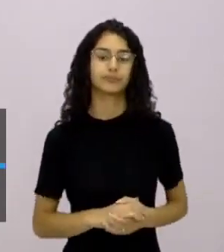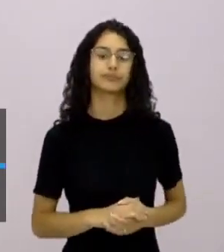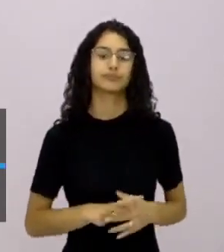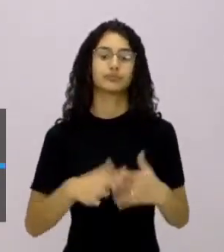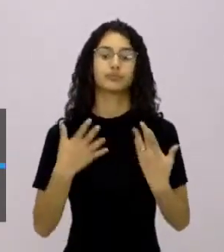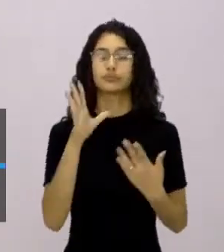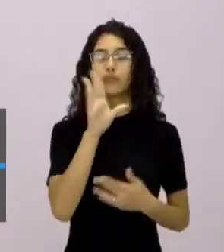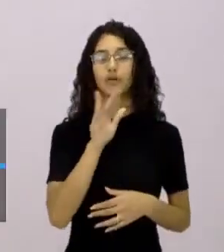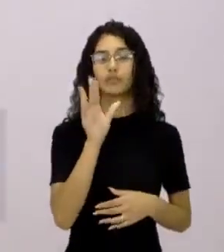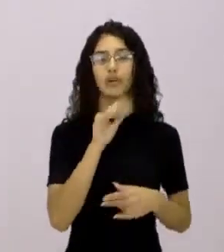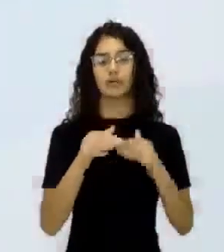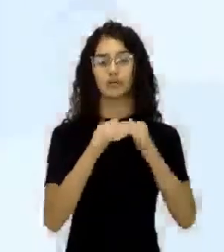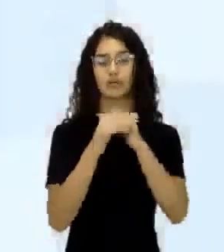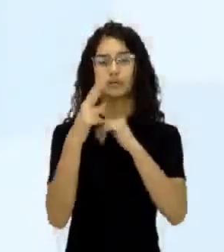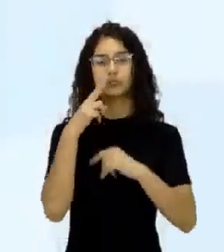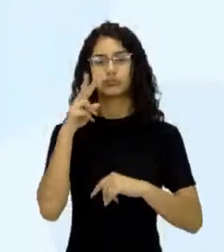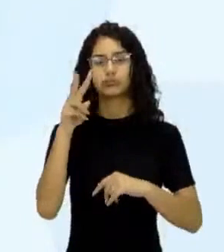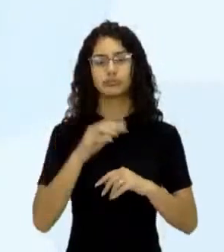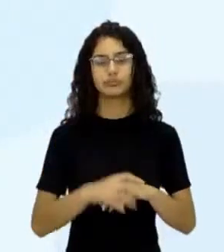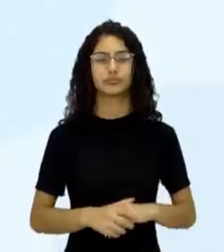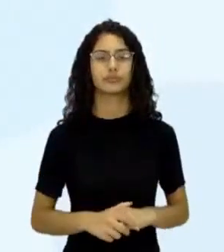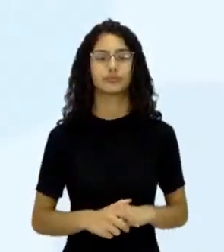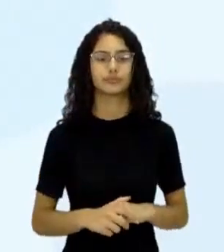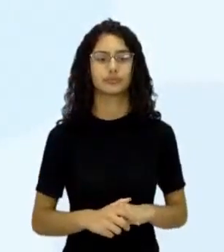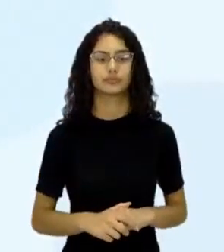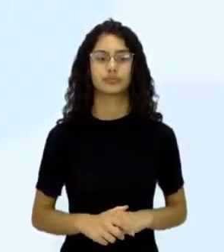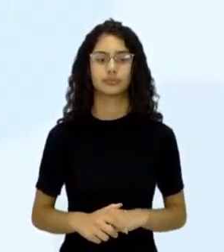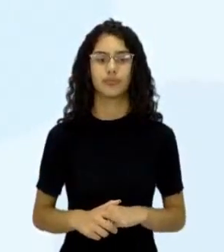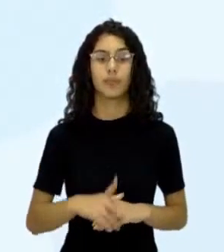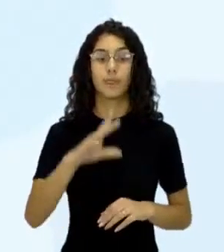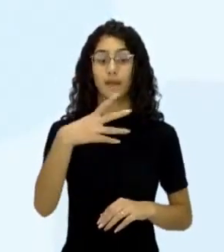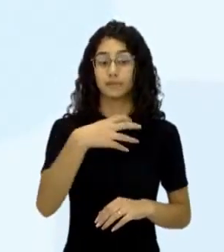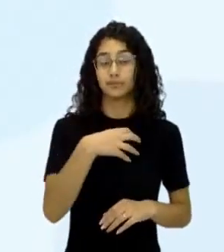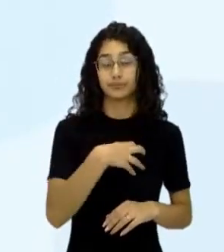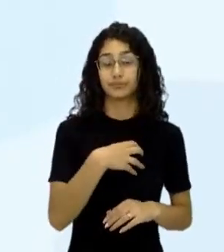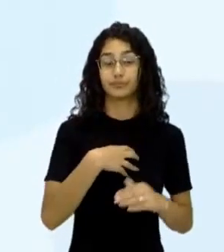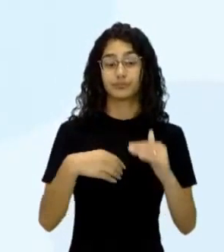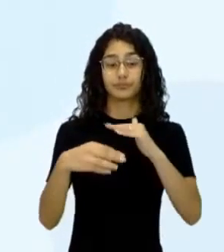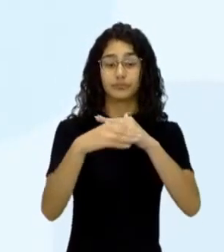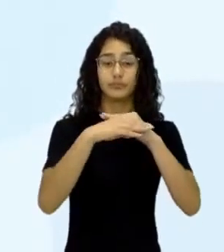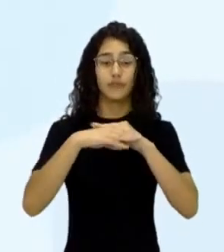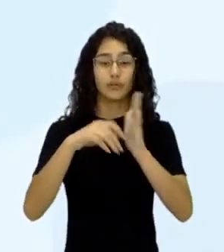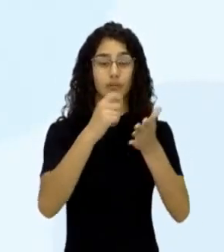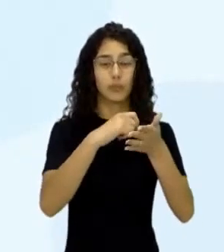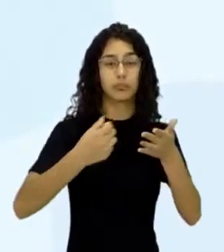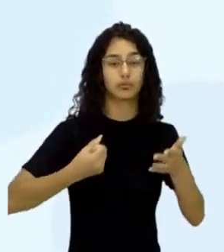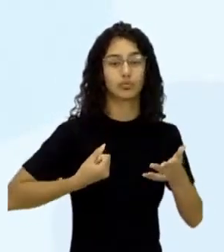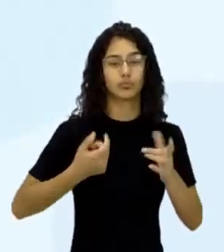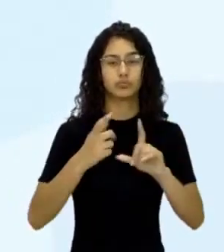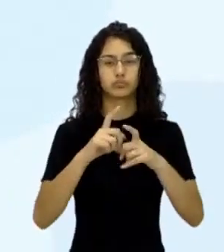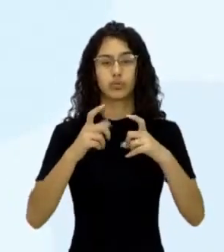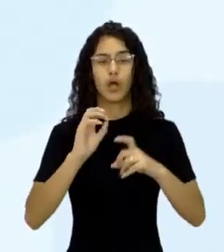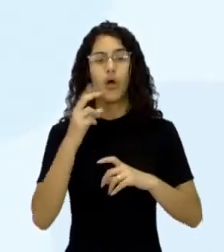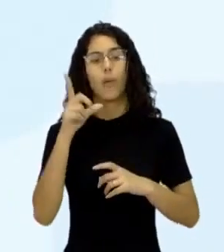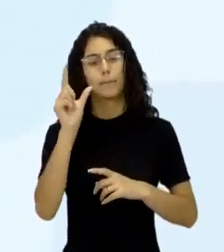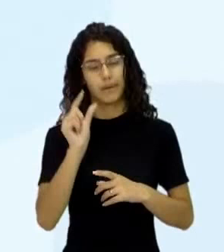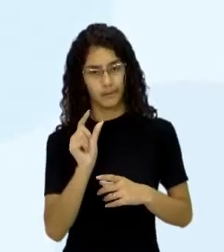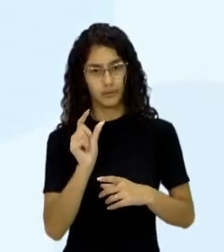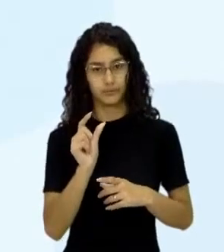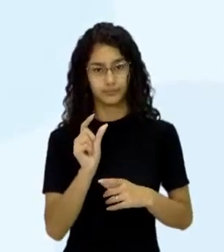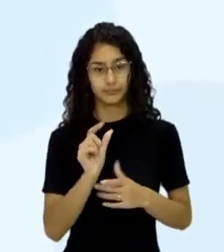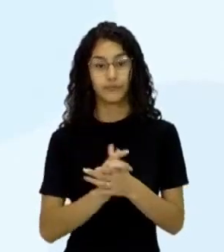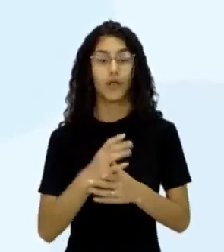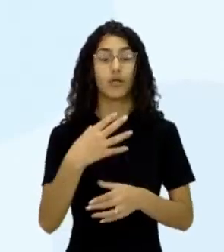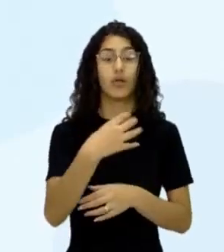que diz esse padrão? Olha aí na telinha, ó. É uma maneira muito padronizada de escrever números muito grandes ou muito pequenos,